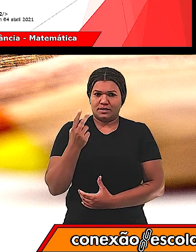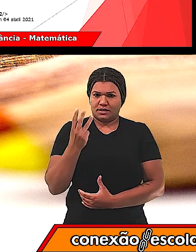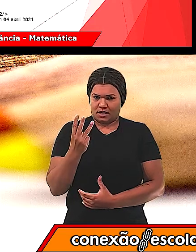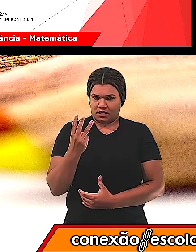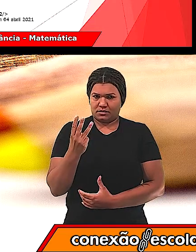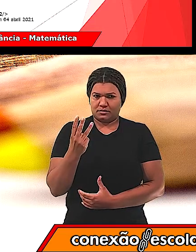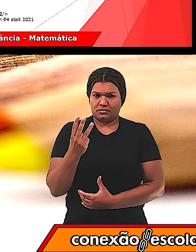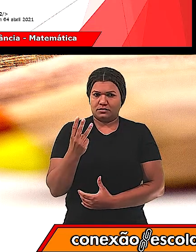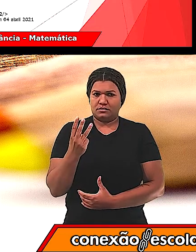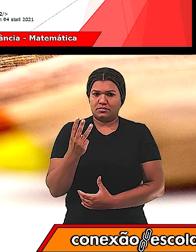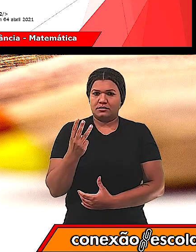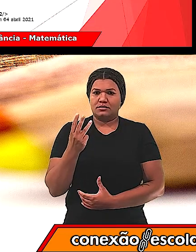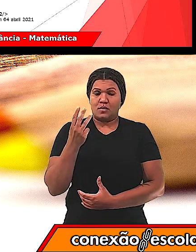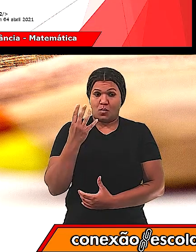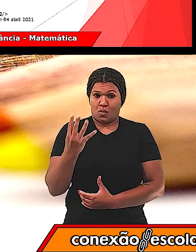3,